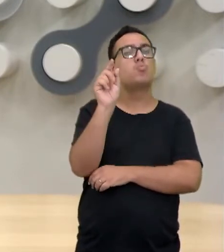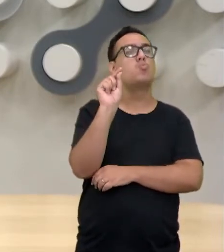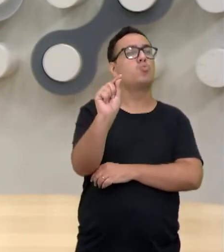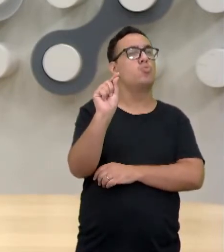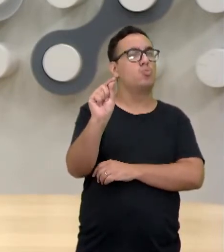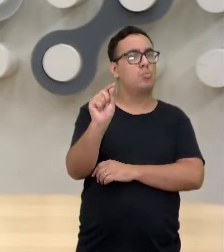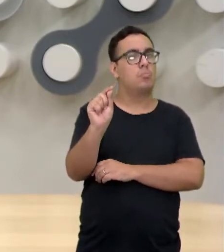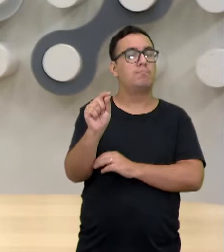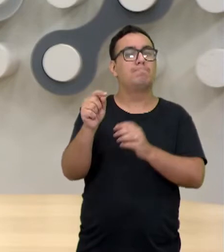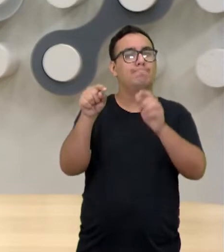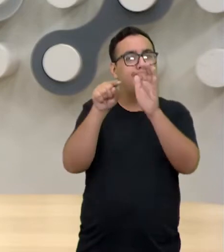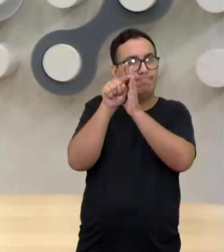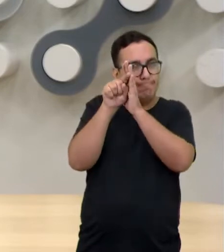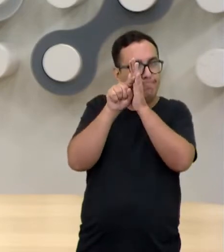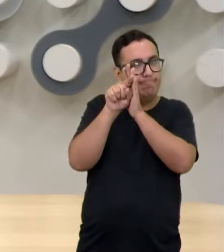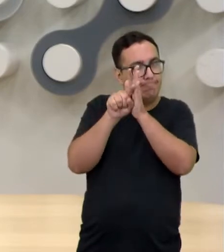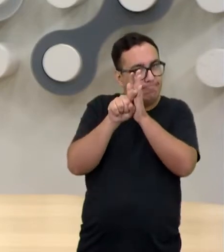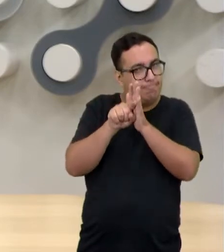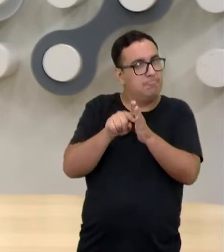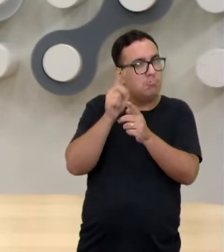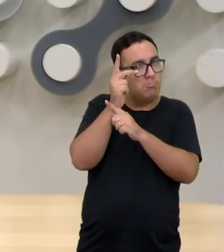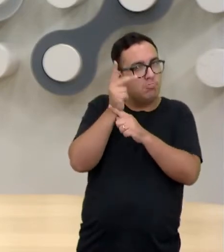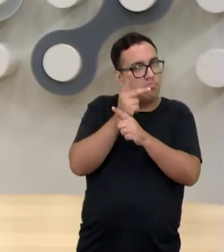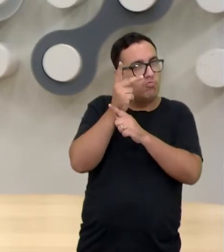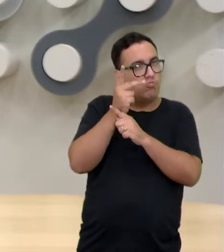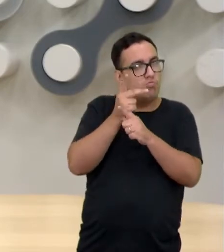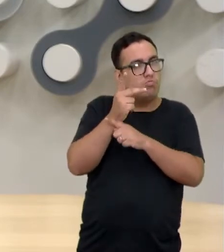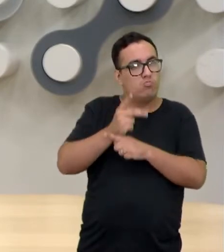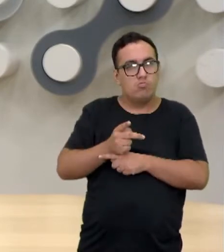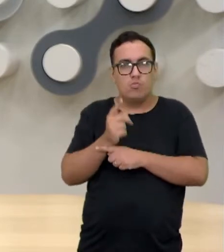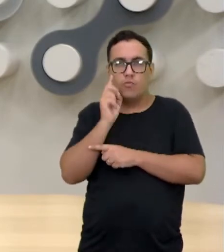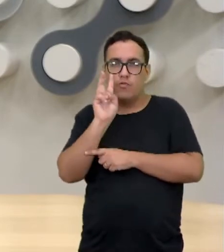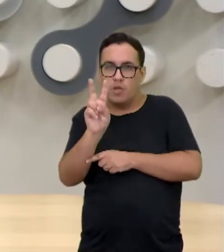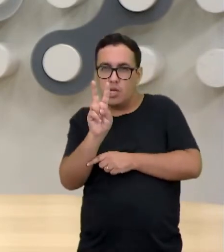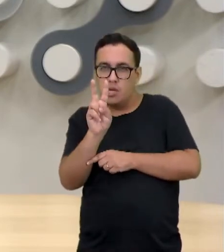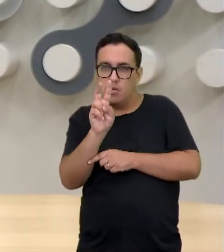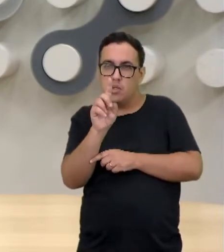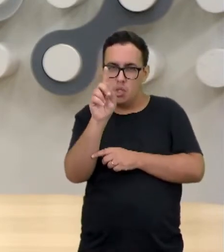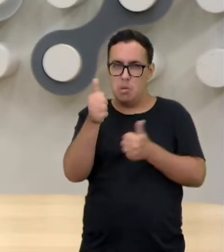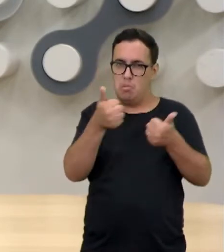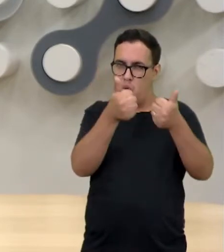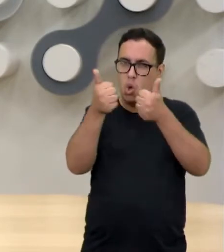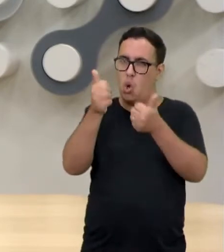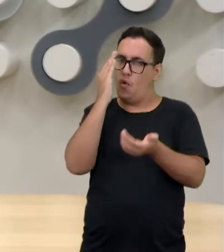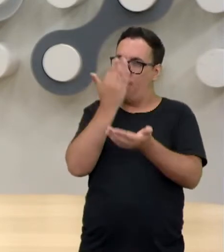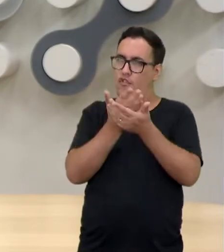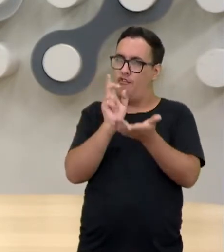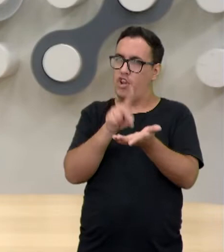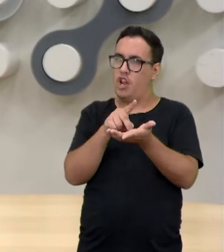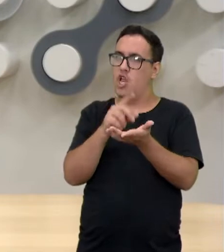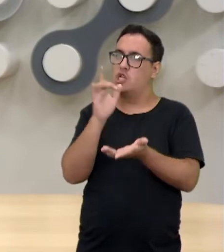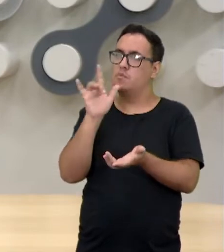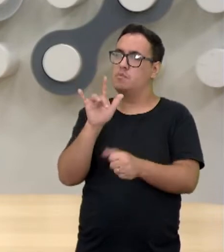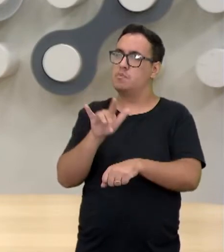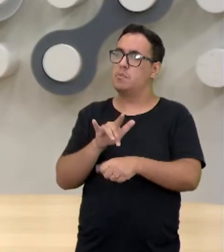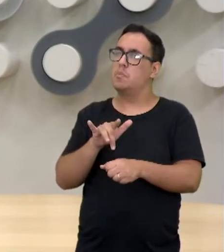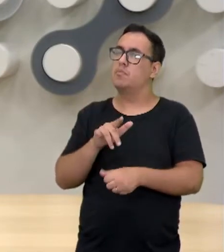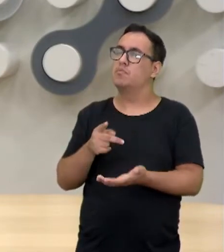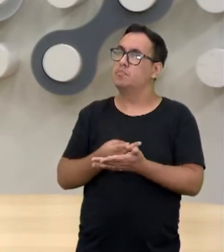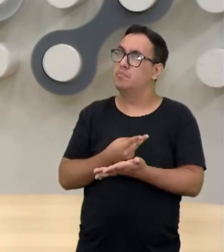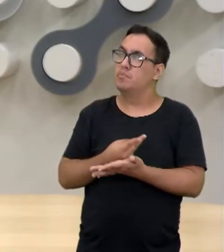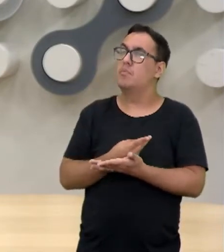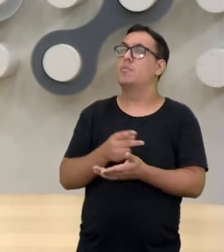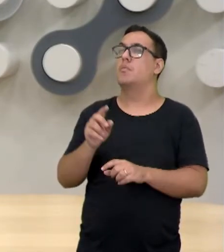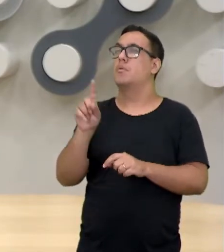tenha o filtro, né, para procurar fontes de informações adequadas, confiáveis, que gozem de credibilidade,